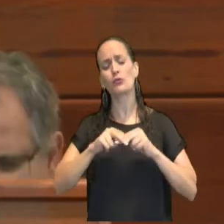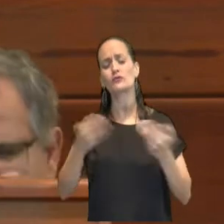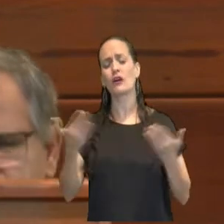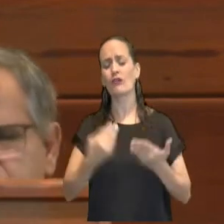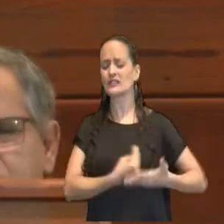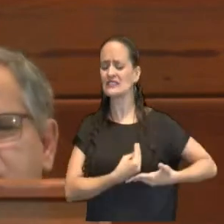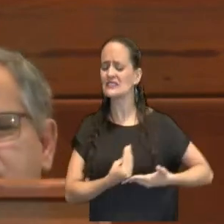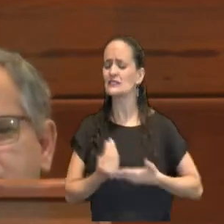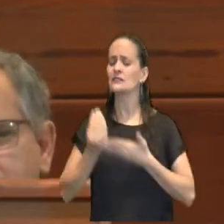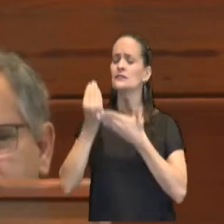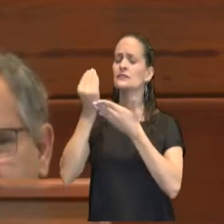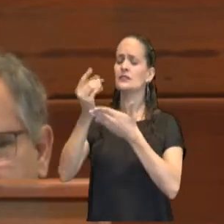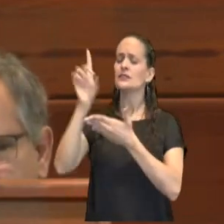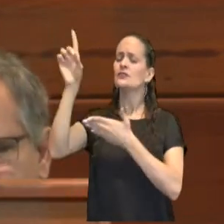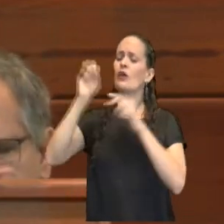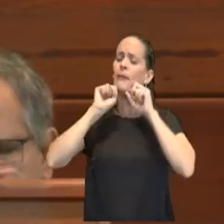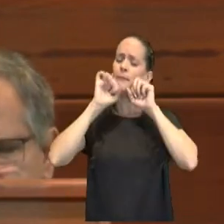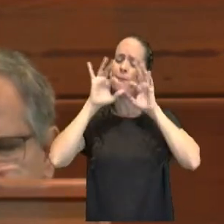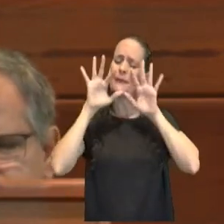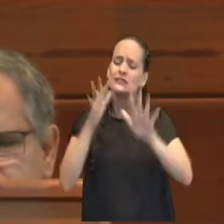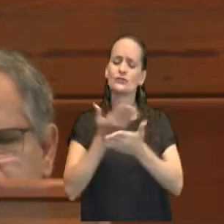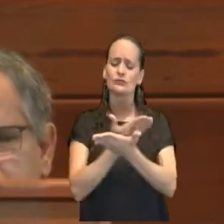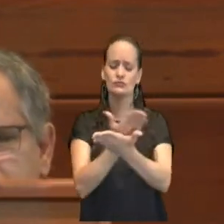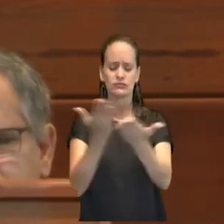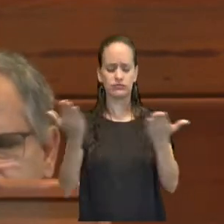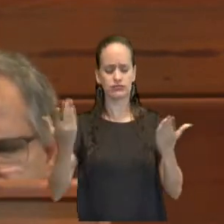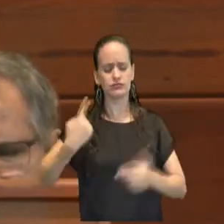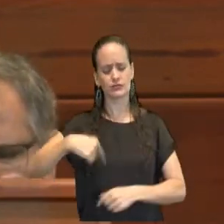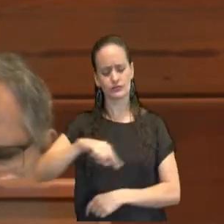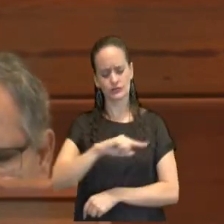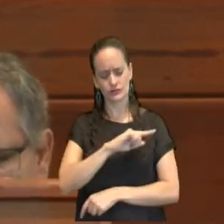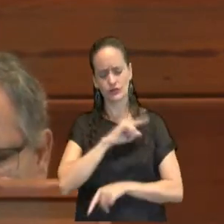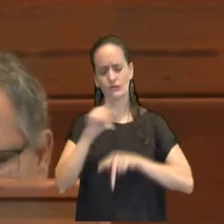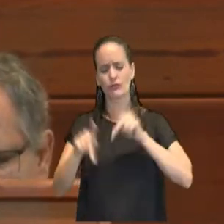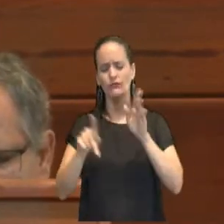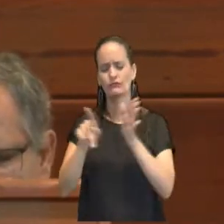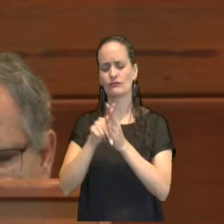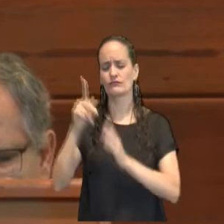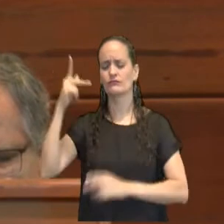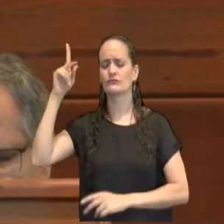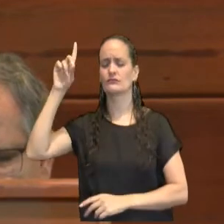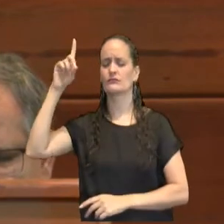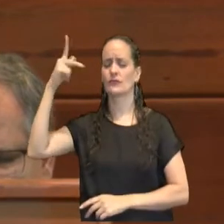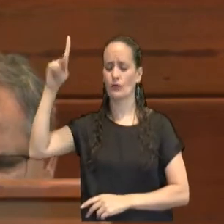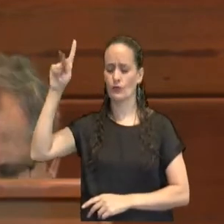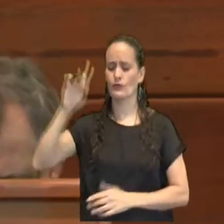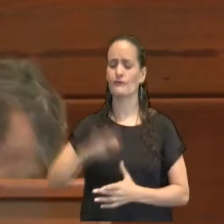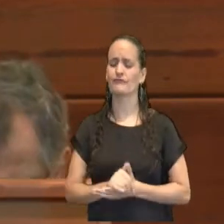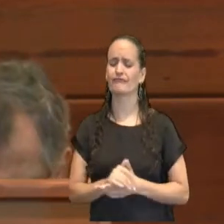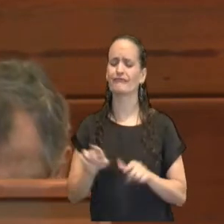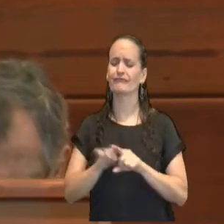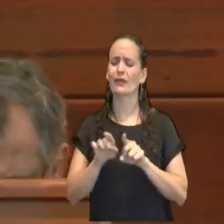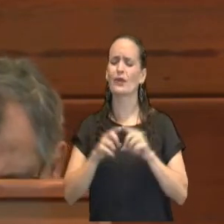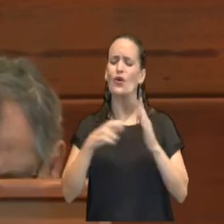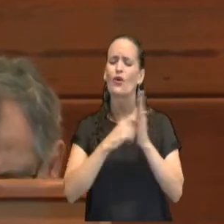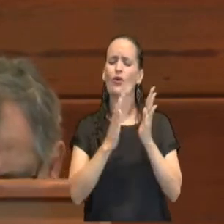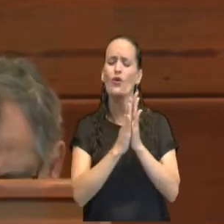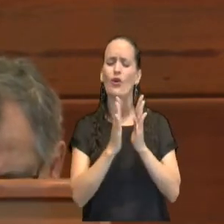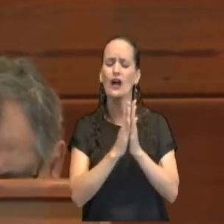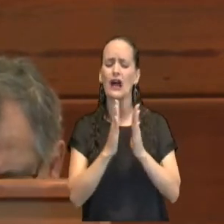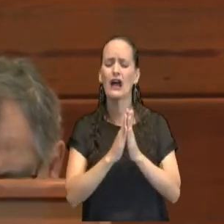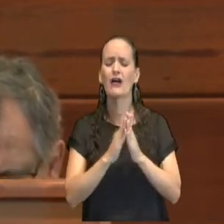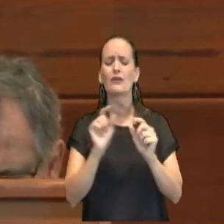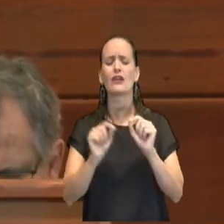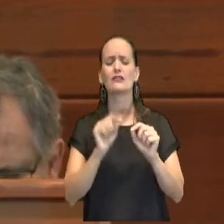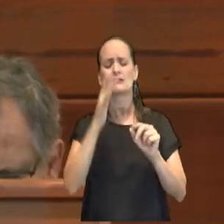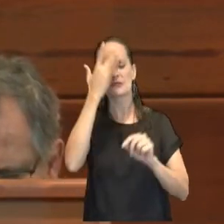ti, para que a tua bênção venha sobre nós, sobre o teu povo. Queremos orar pelos corações enlutados, pela vida do nosso irmão